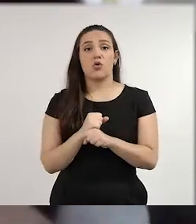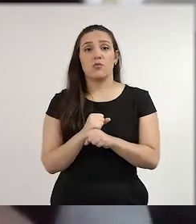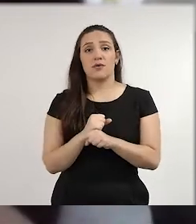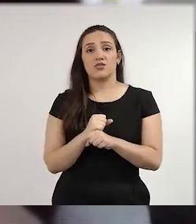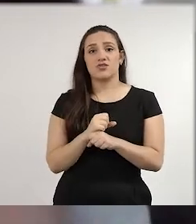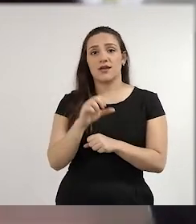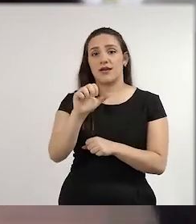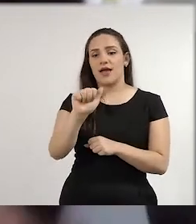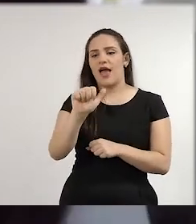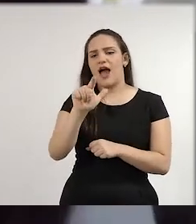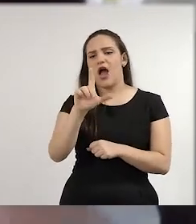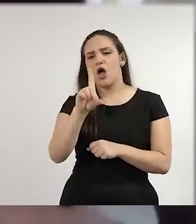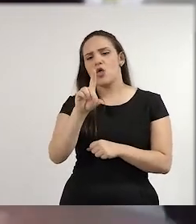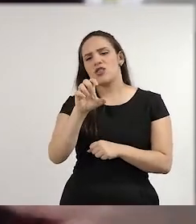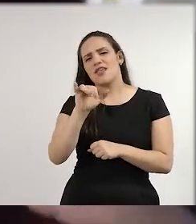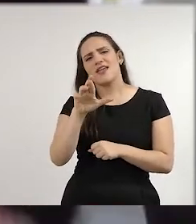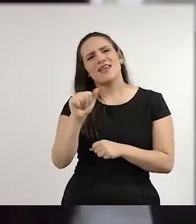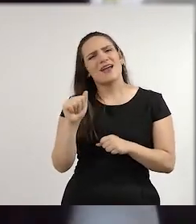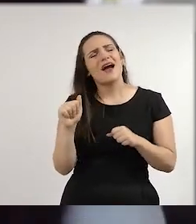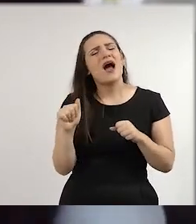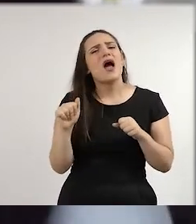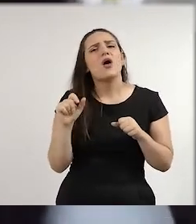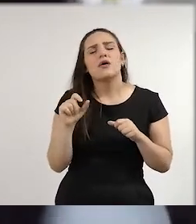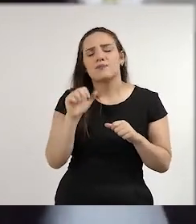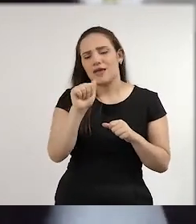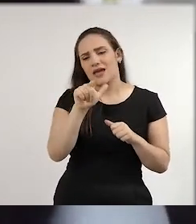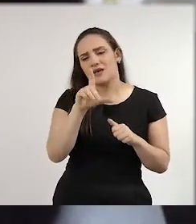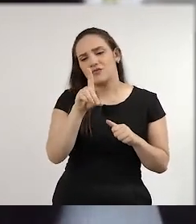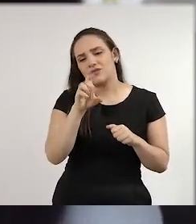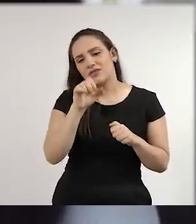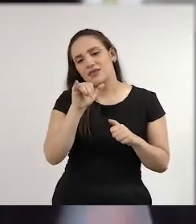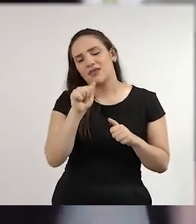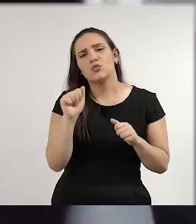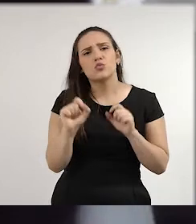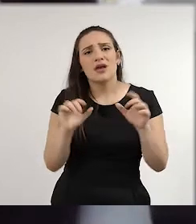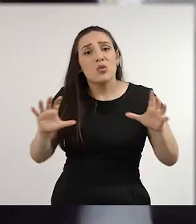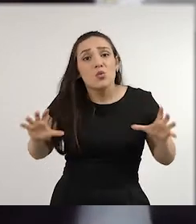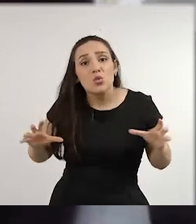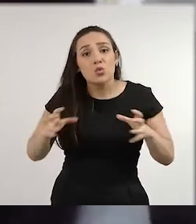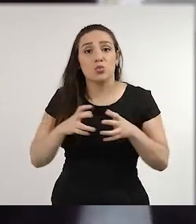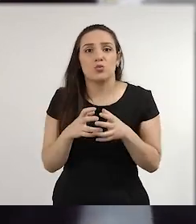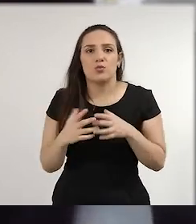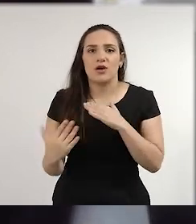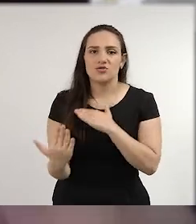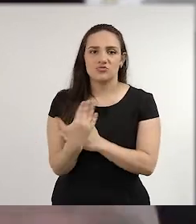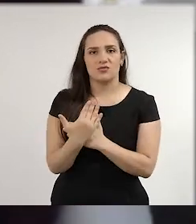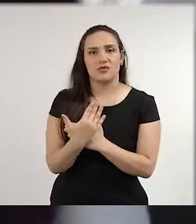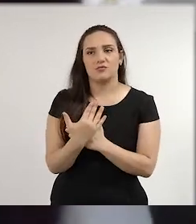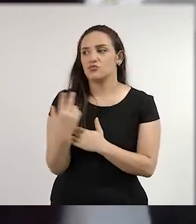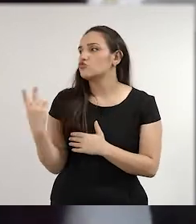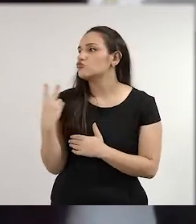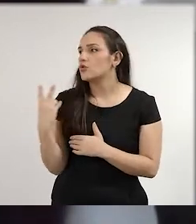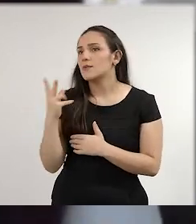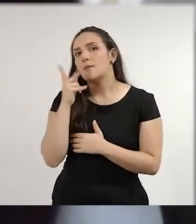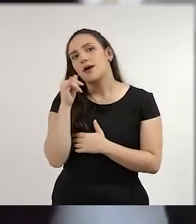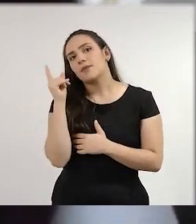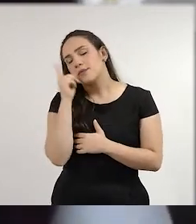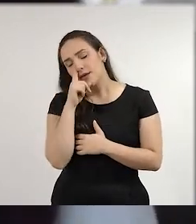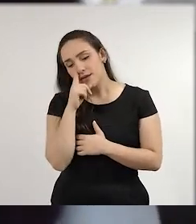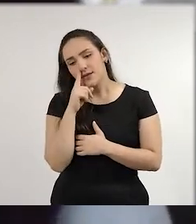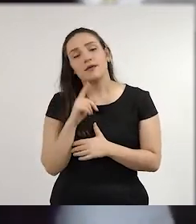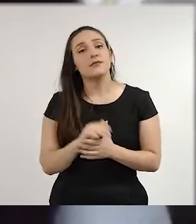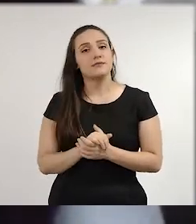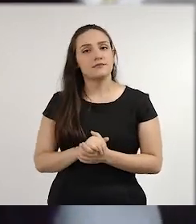torno dessa mãe, a gente tem que estar em torno deste pai, para fortalecê-los E aí, no casal grávido, que a gente